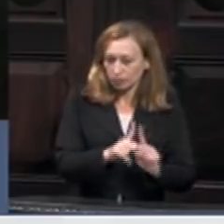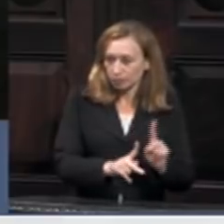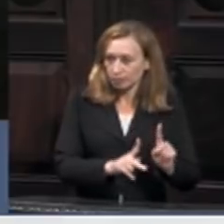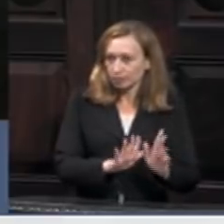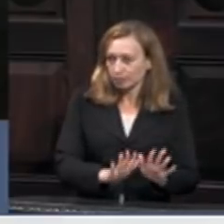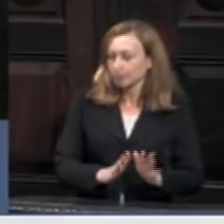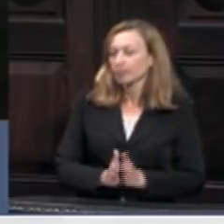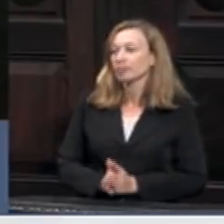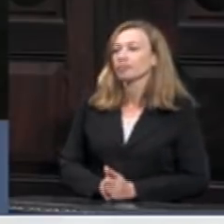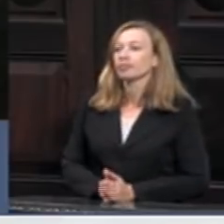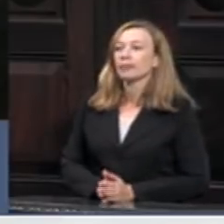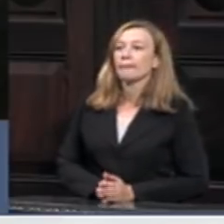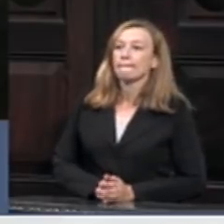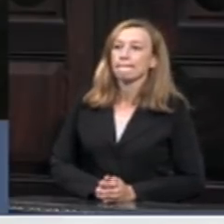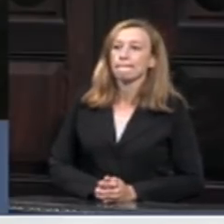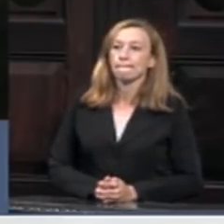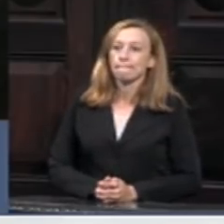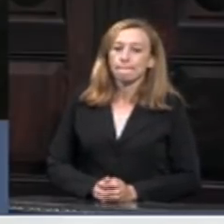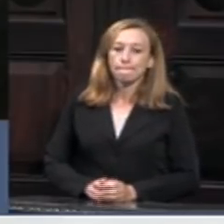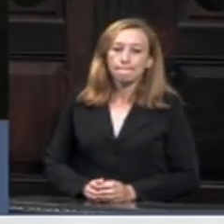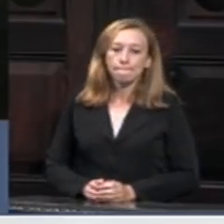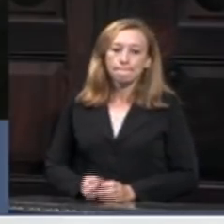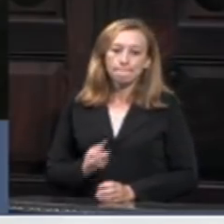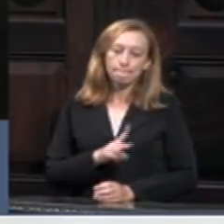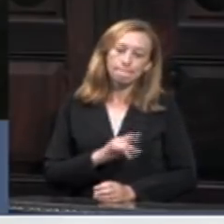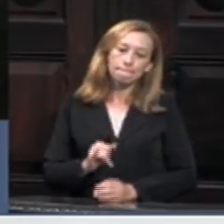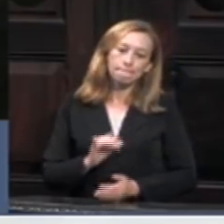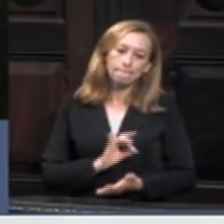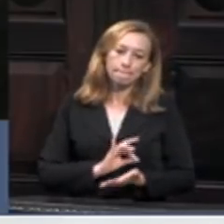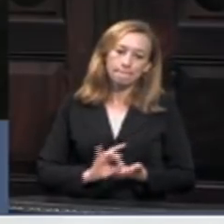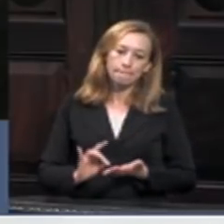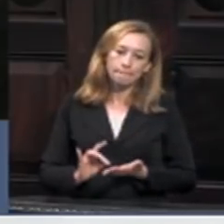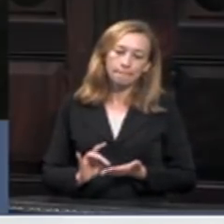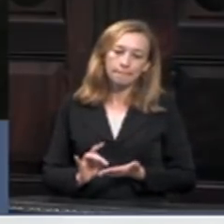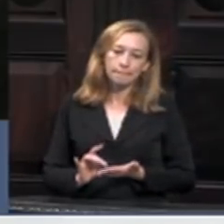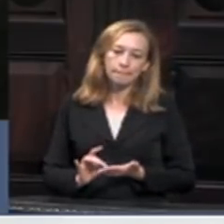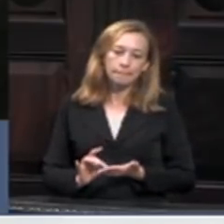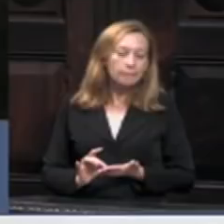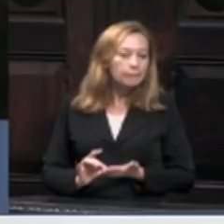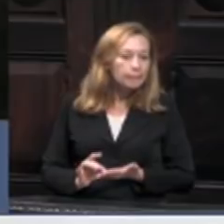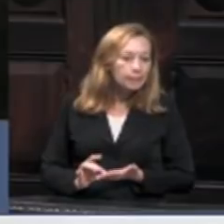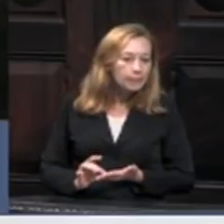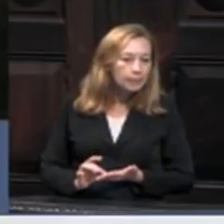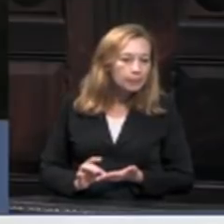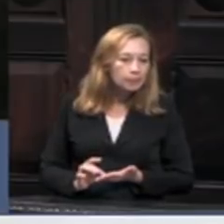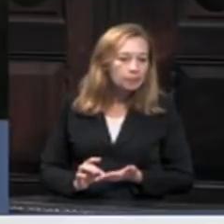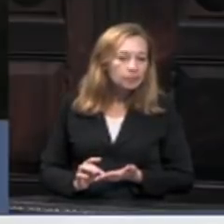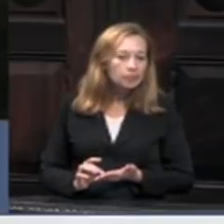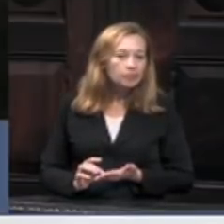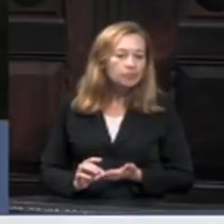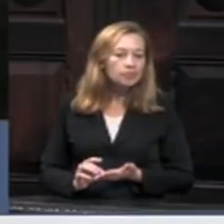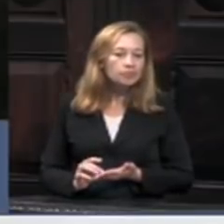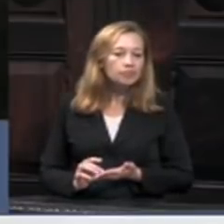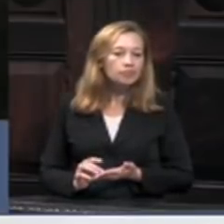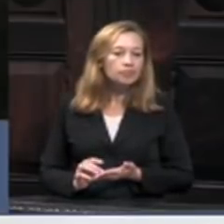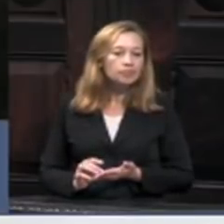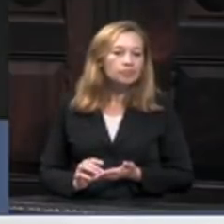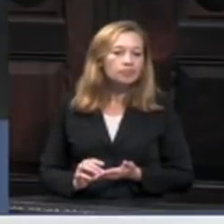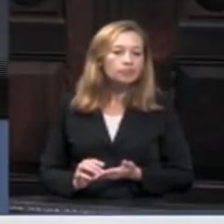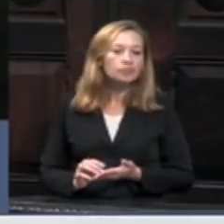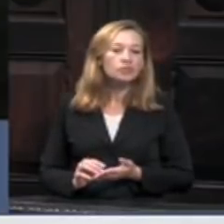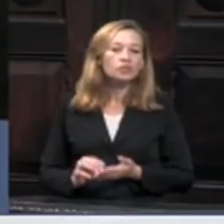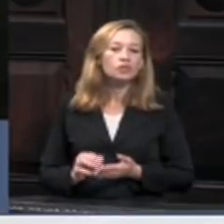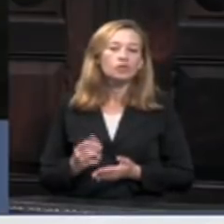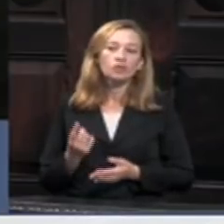porque senão vai se legislar por duodécimo em relação ao orçamento do ano